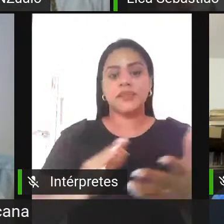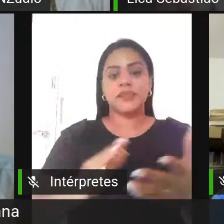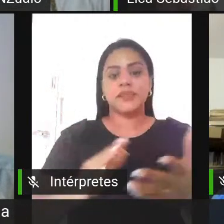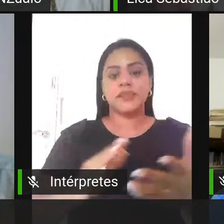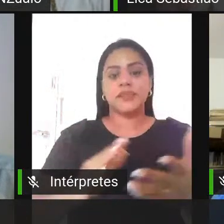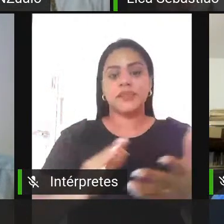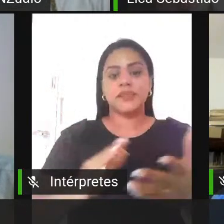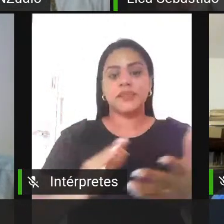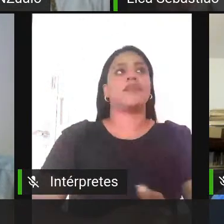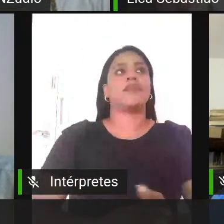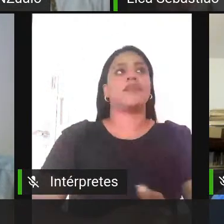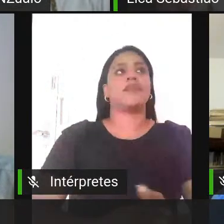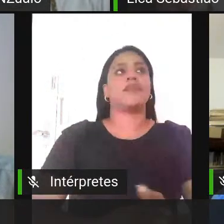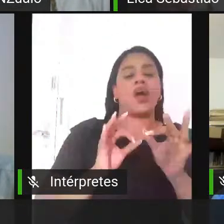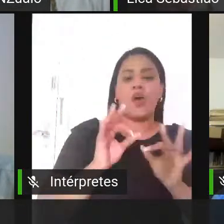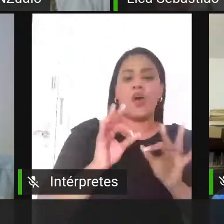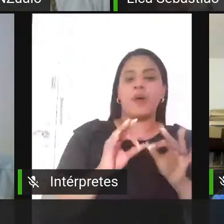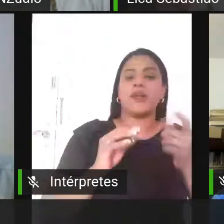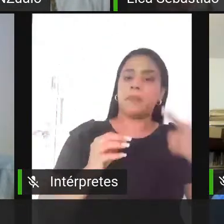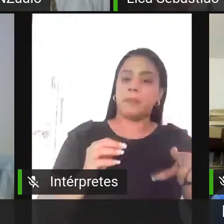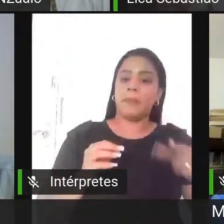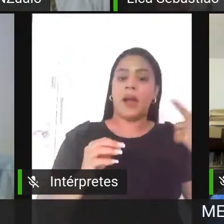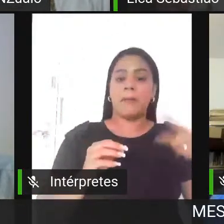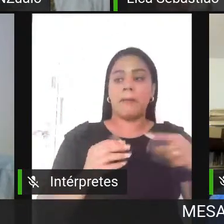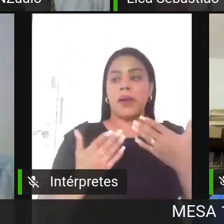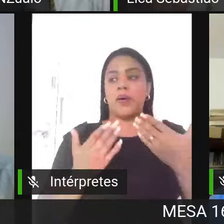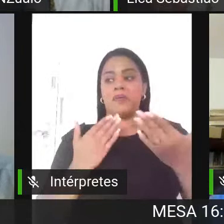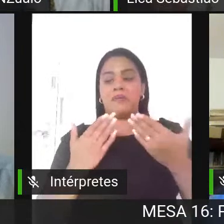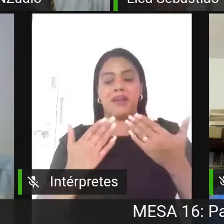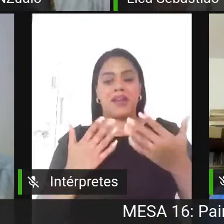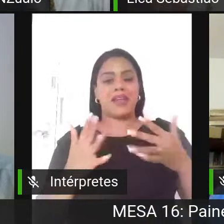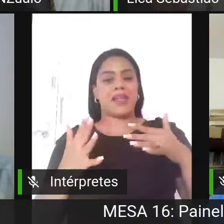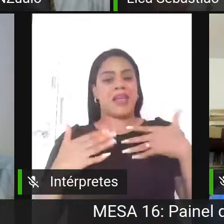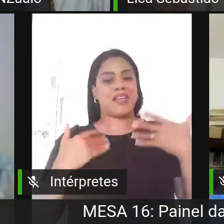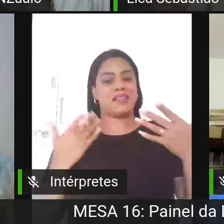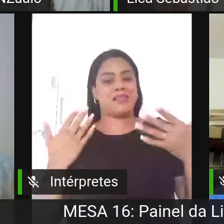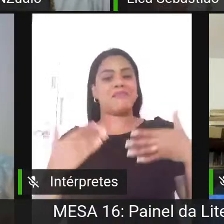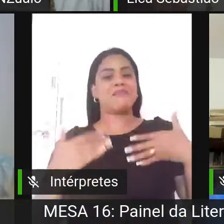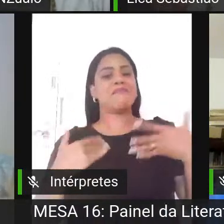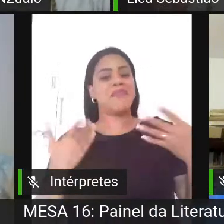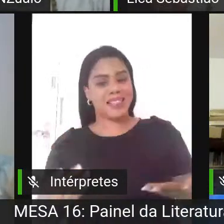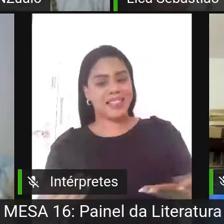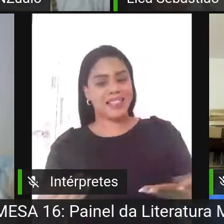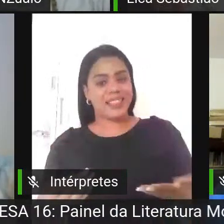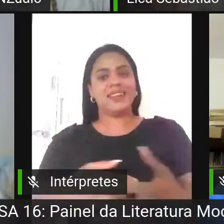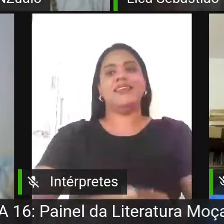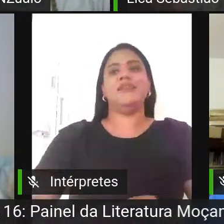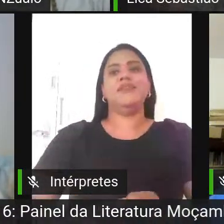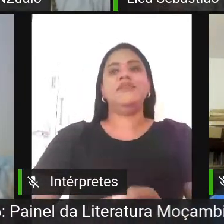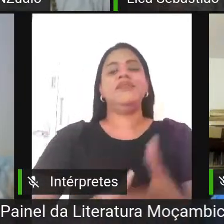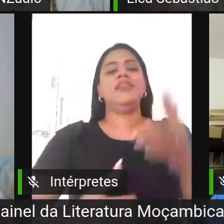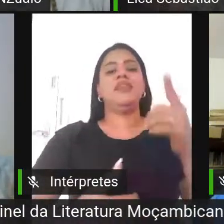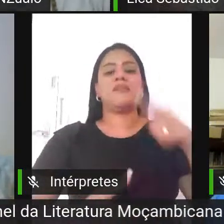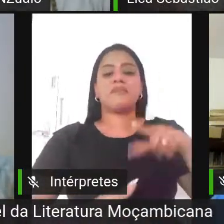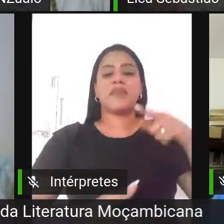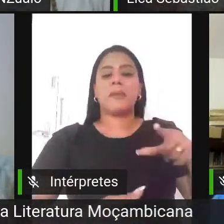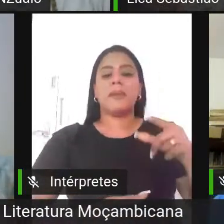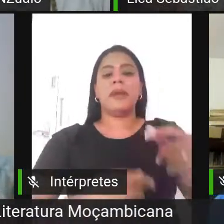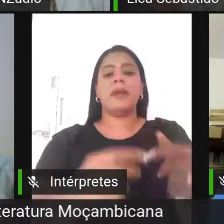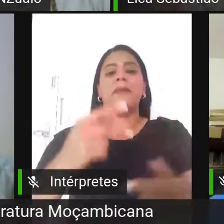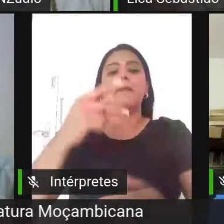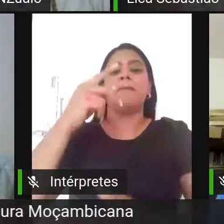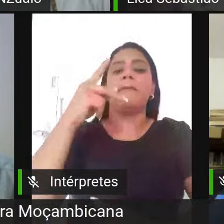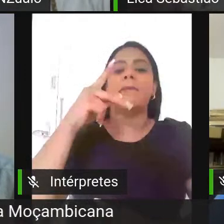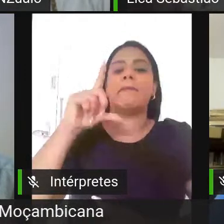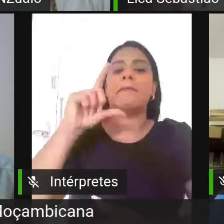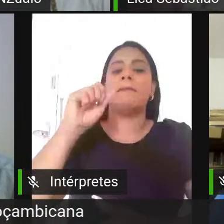para os que estão nos acompanhar através de várias plataformas. Espero que, que gostem desta iniciativa, desta conversa sobre